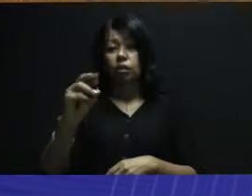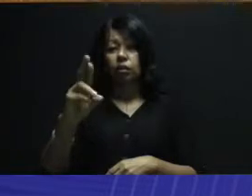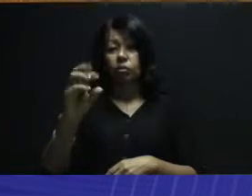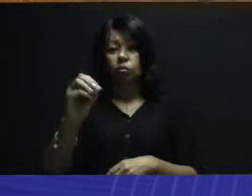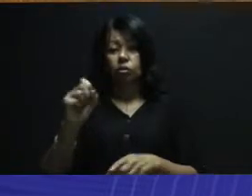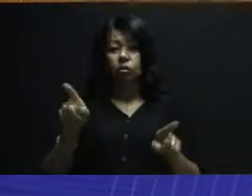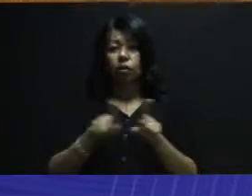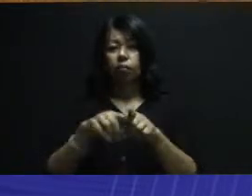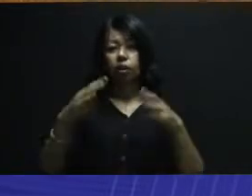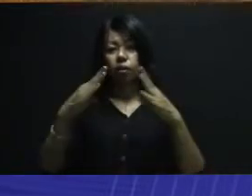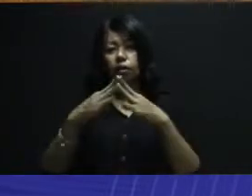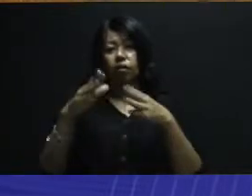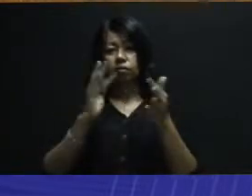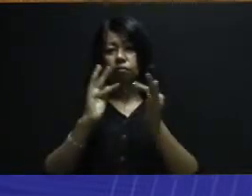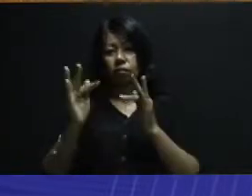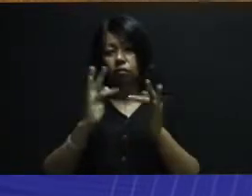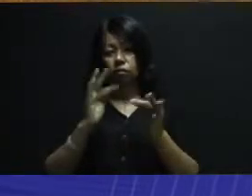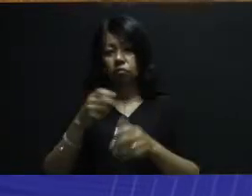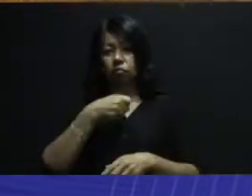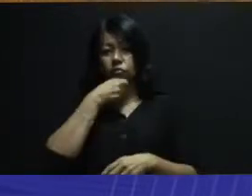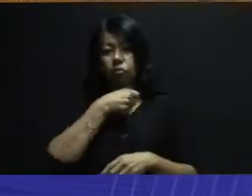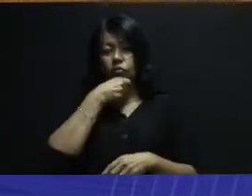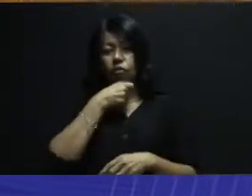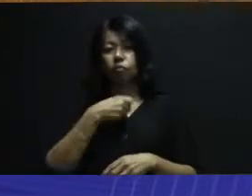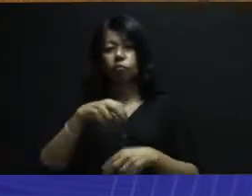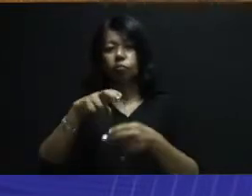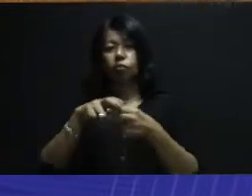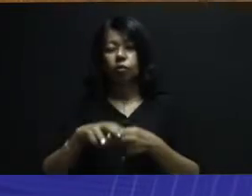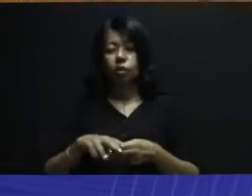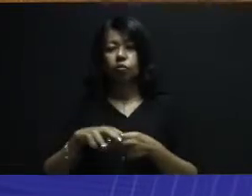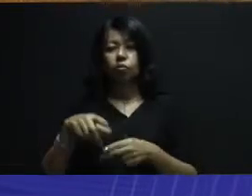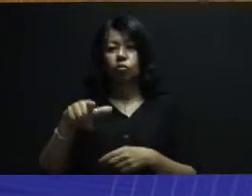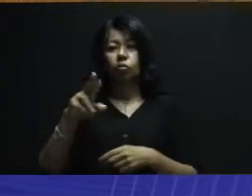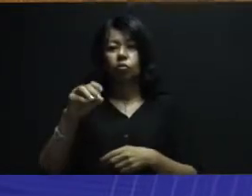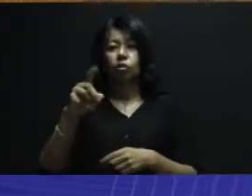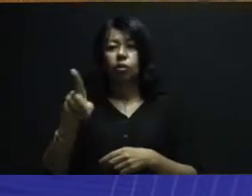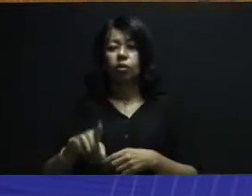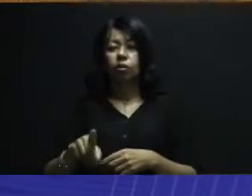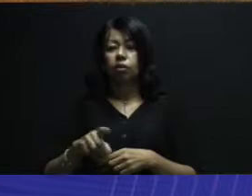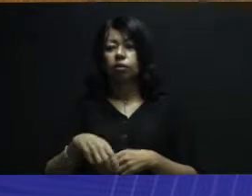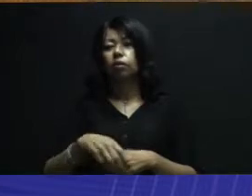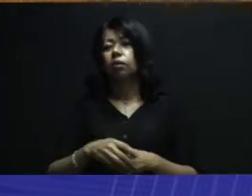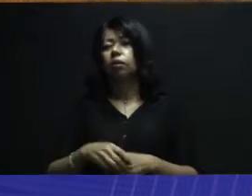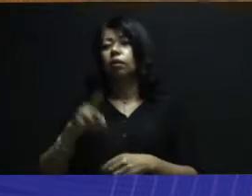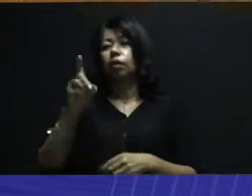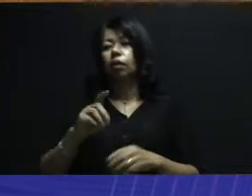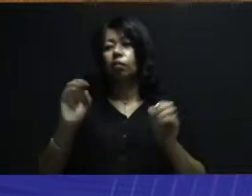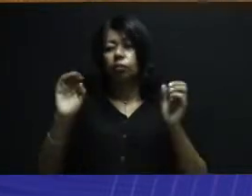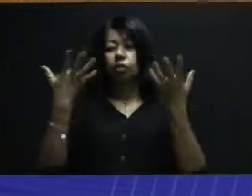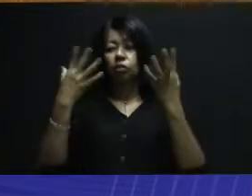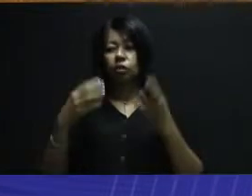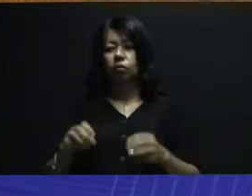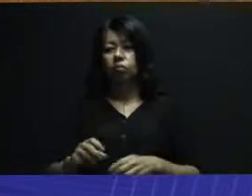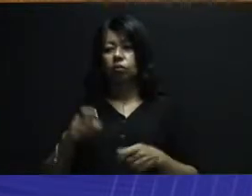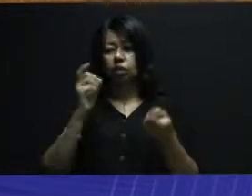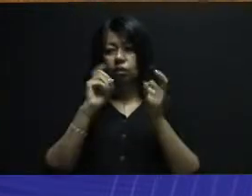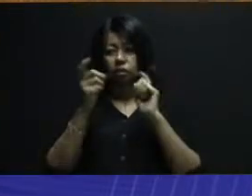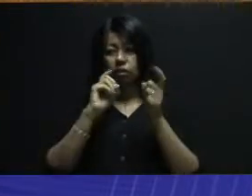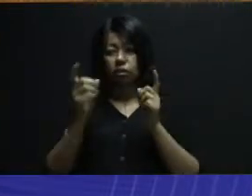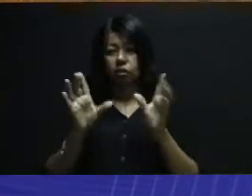o Lar Fraterno. Pelas razões descritas, Luiz Franco Barreto é homenageado neste ato